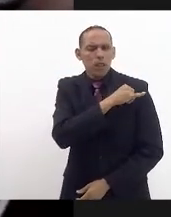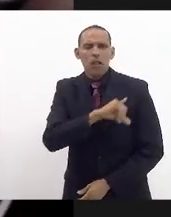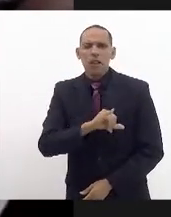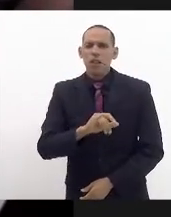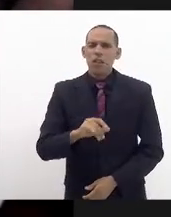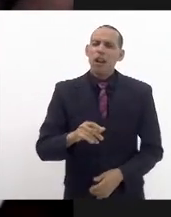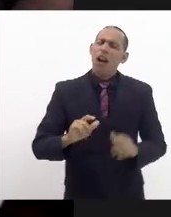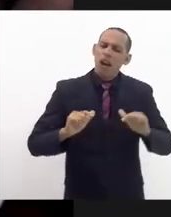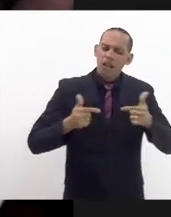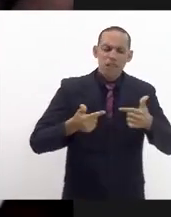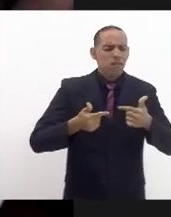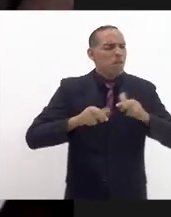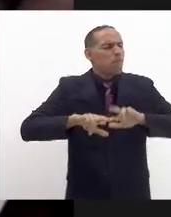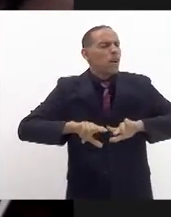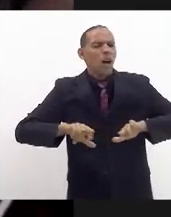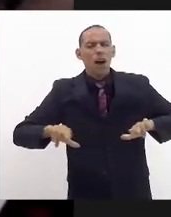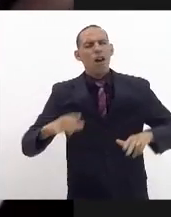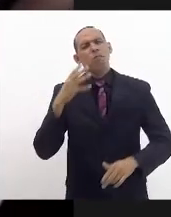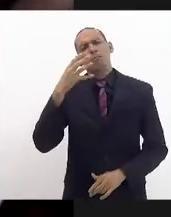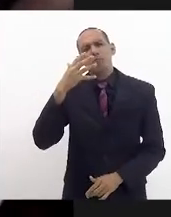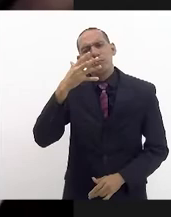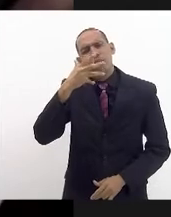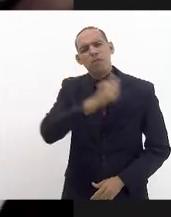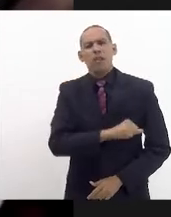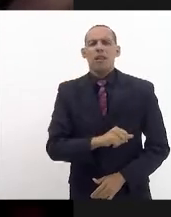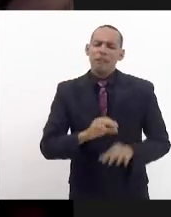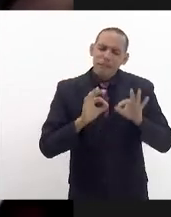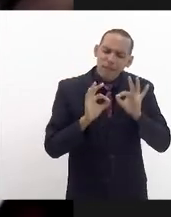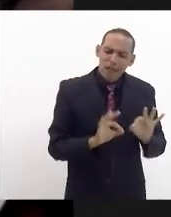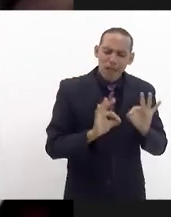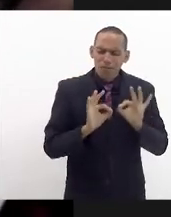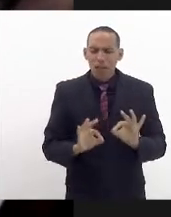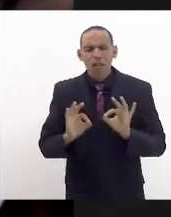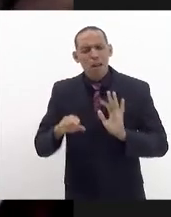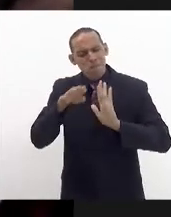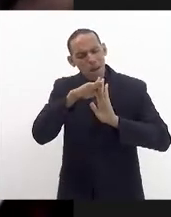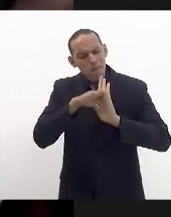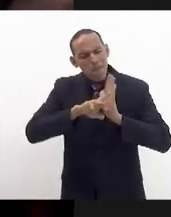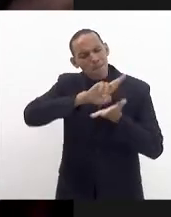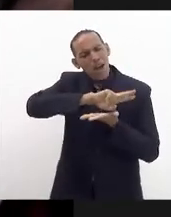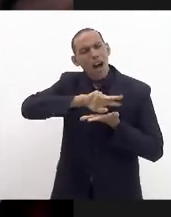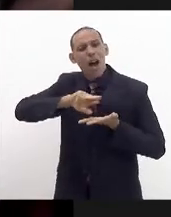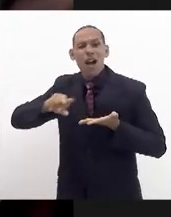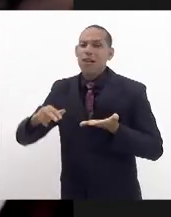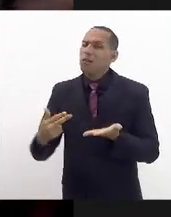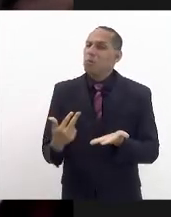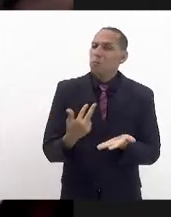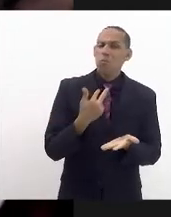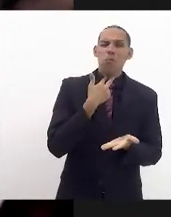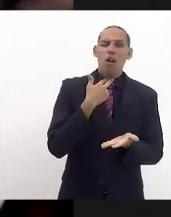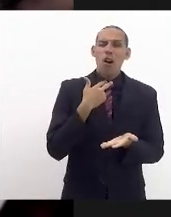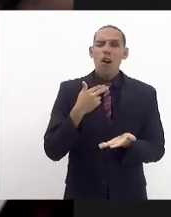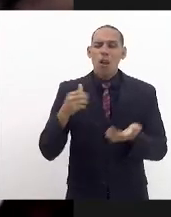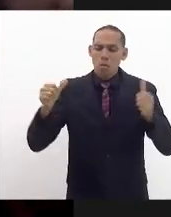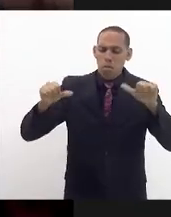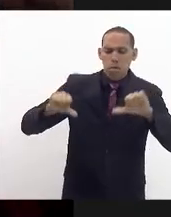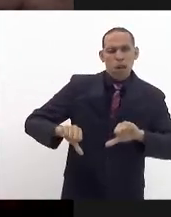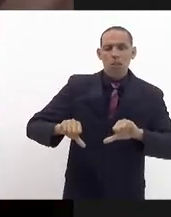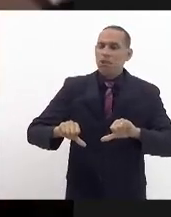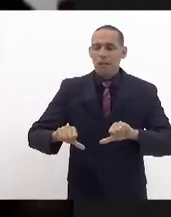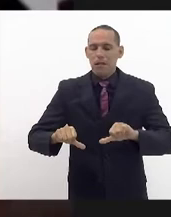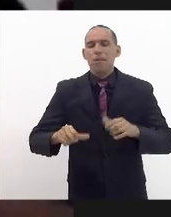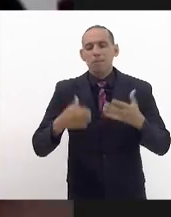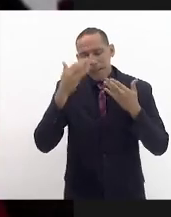tão brilhantes, tem sido tão impecável em tantas pautas, a gente não pode deixar que ele se rebaixe a esse nível. Muito